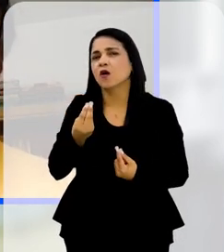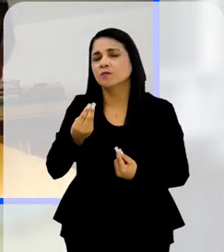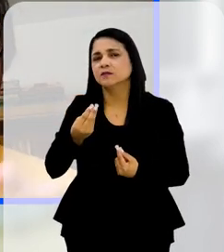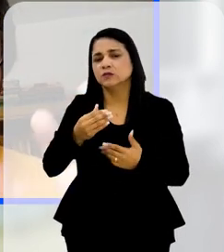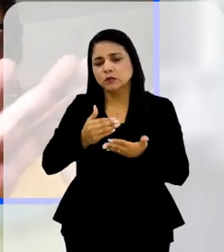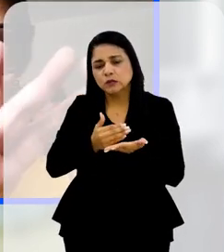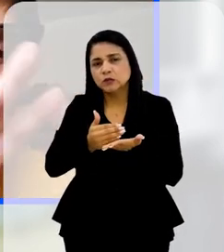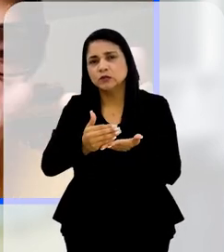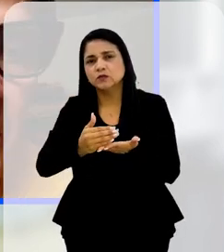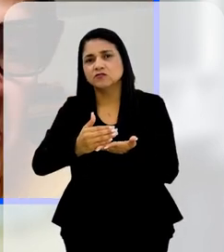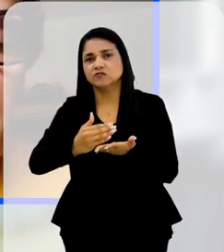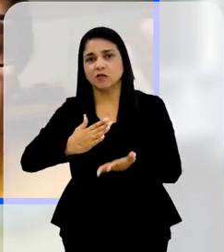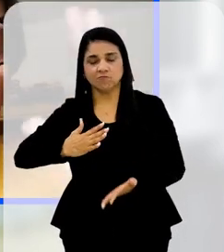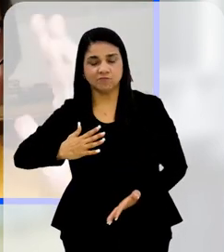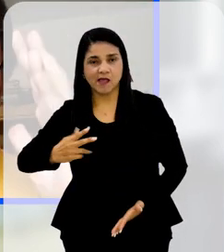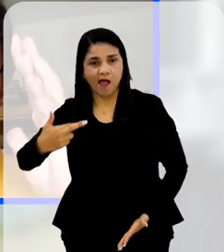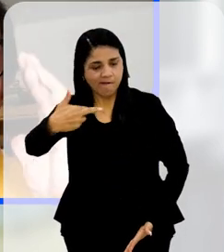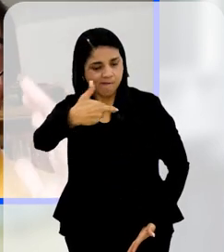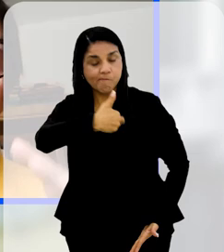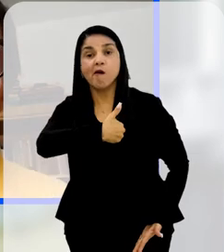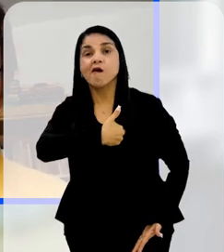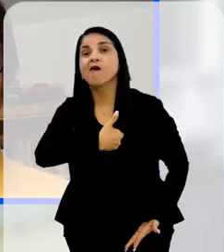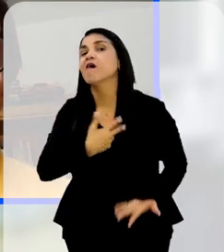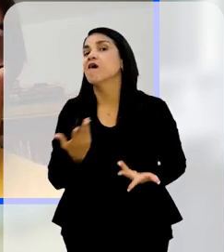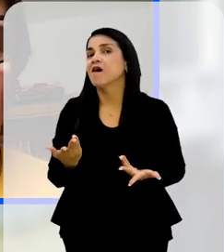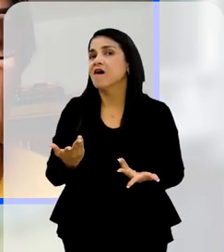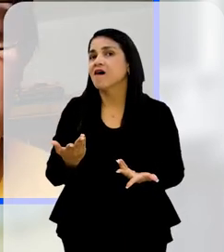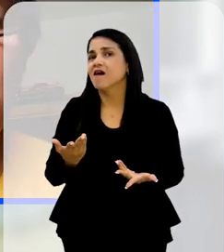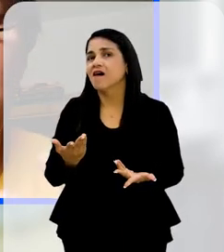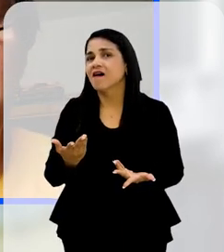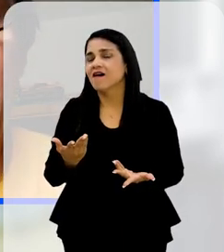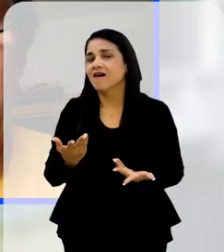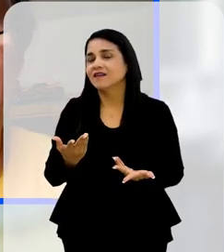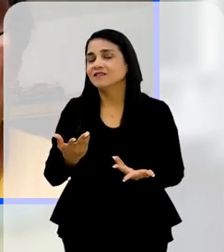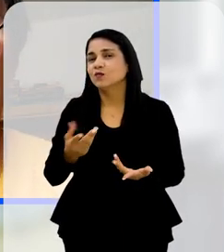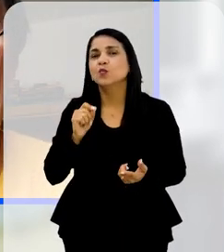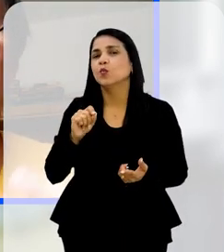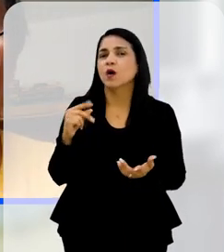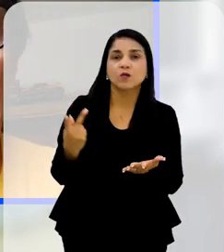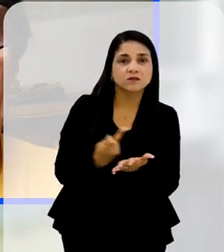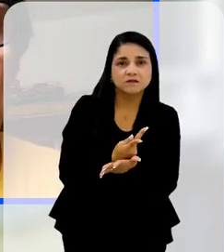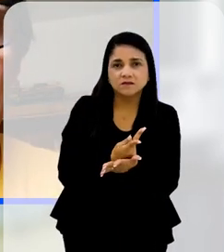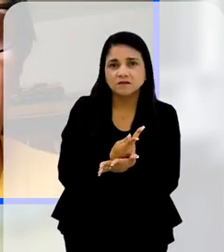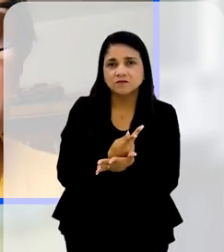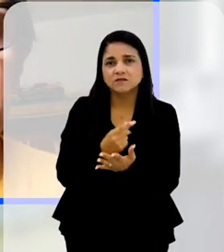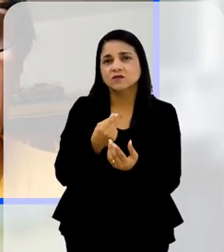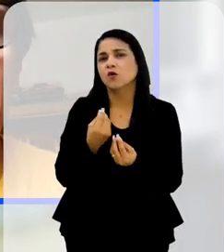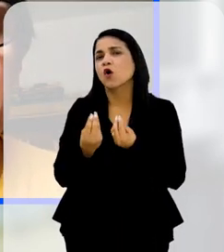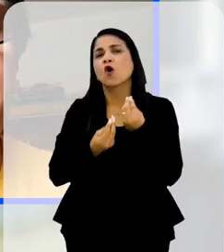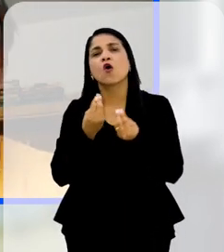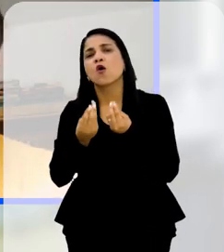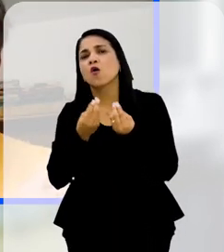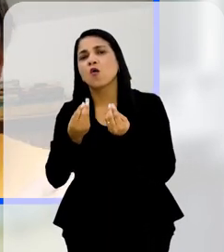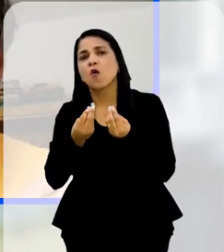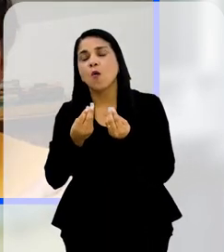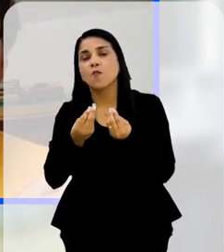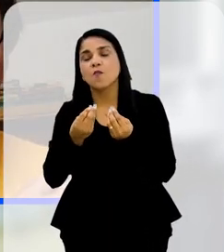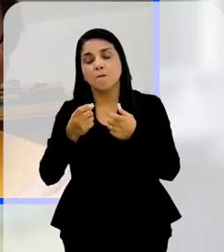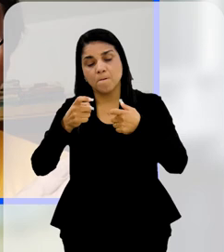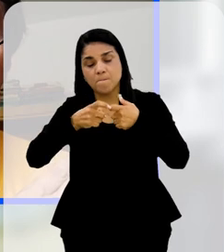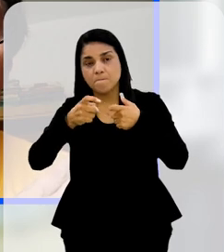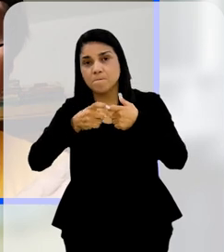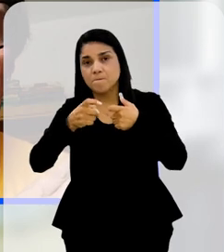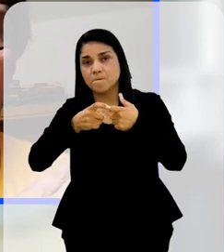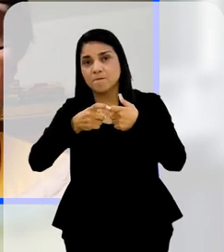aconteceu? Então a gente traz um panorama de como era a medicina, como é que foi a medicina no Brasil, desde